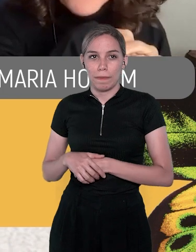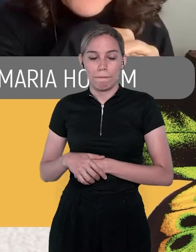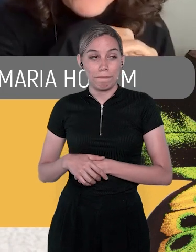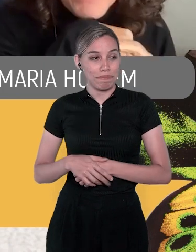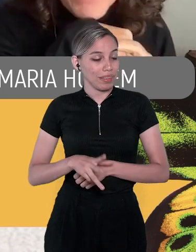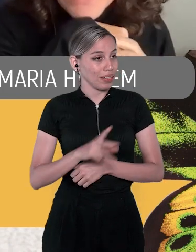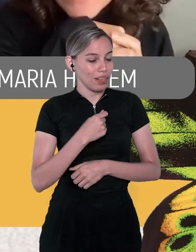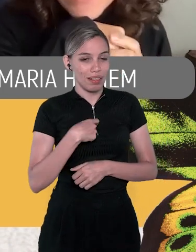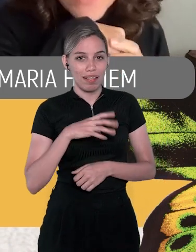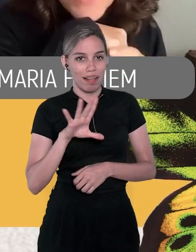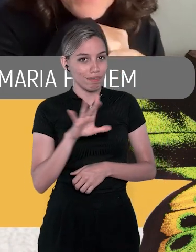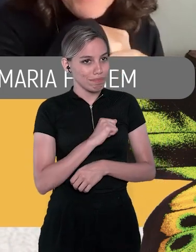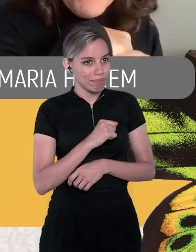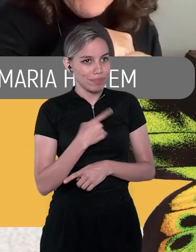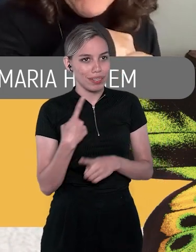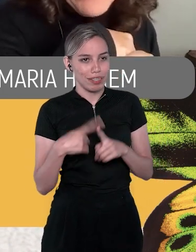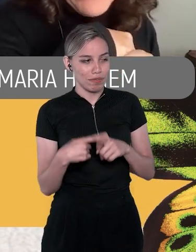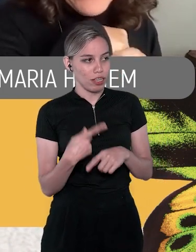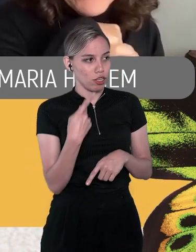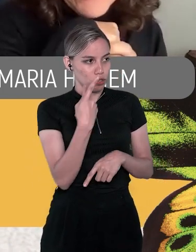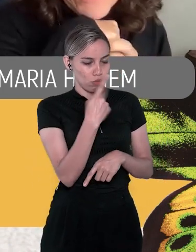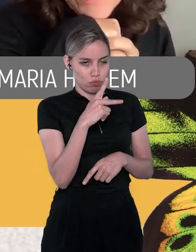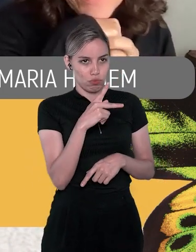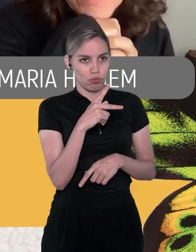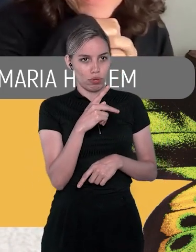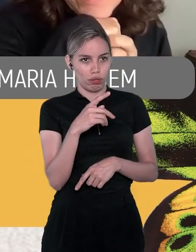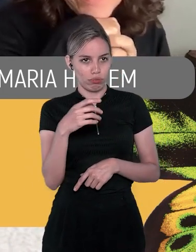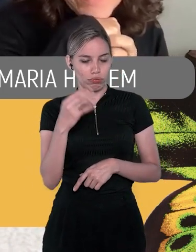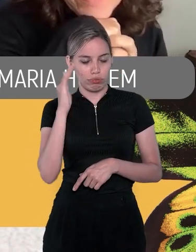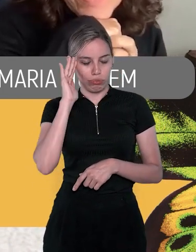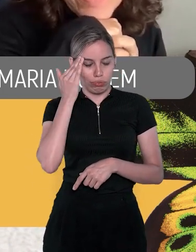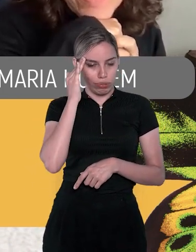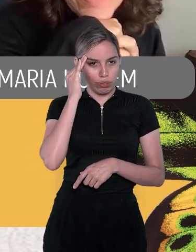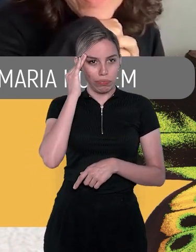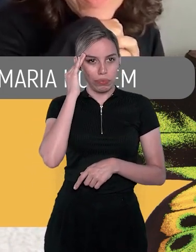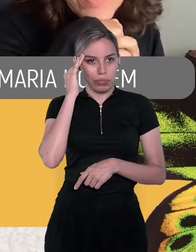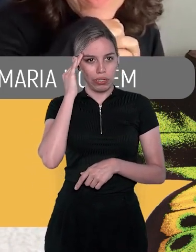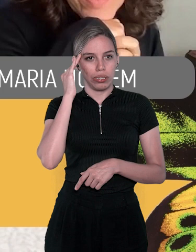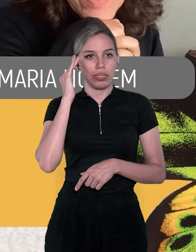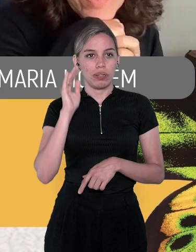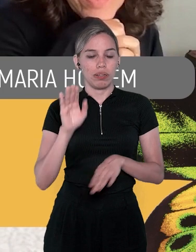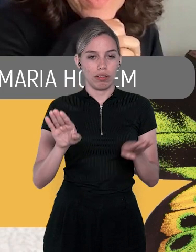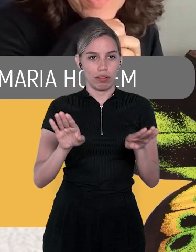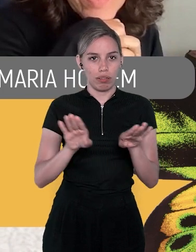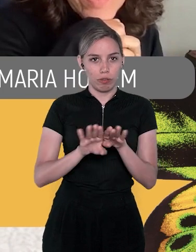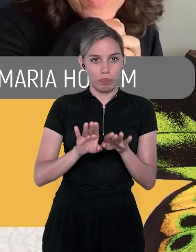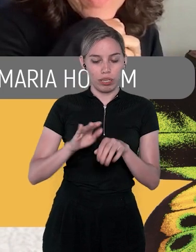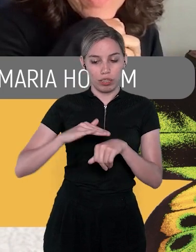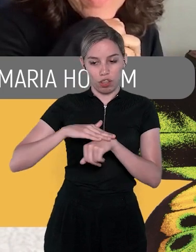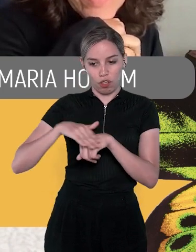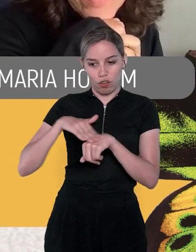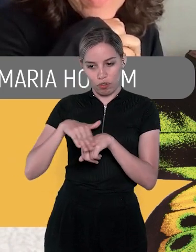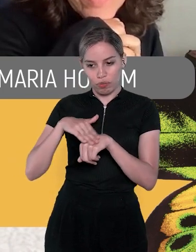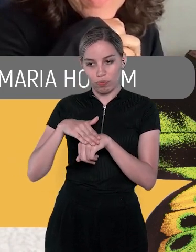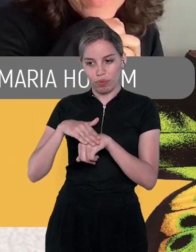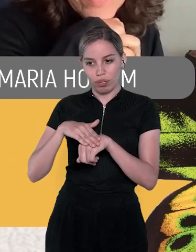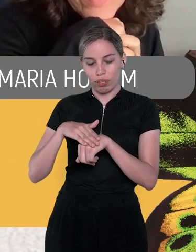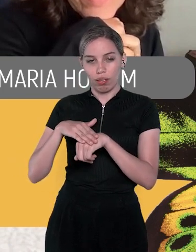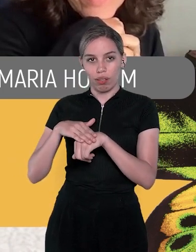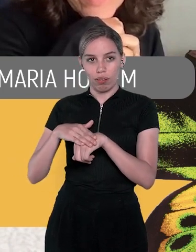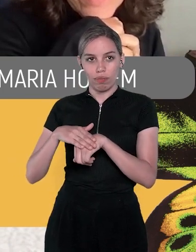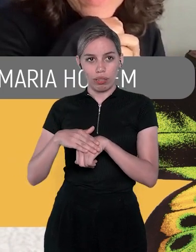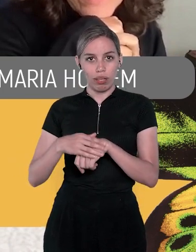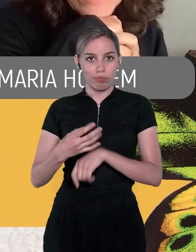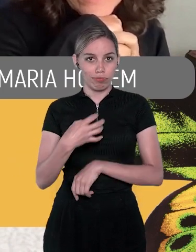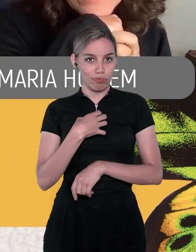nós, um nós pouco estamos mais. adorando, porque a sua interpretação nos eventos, nas conversas que a gente